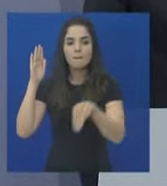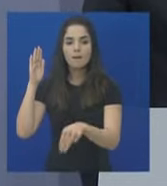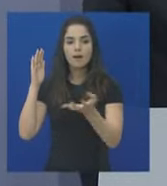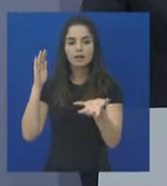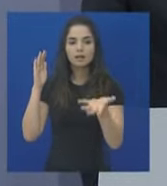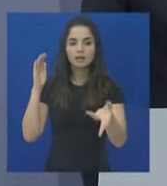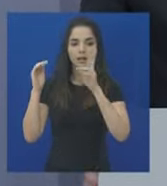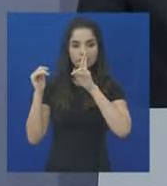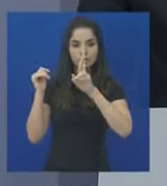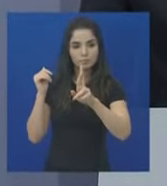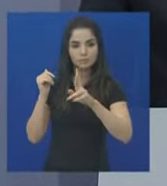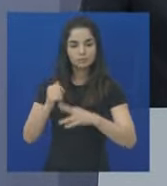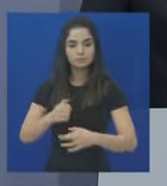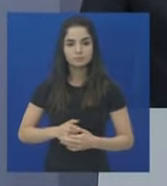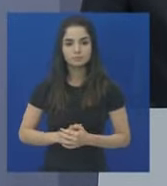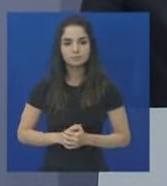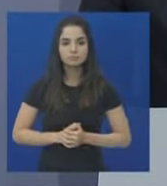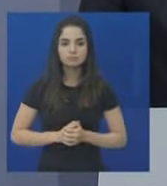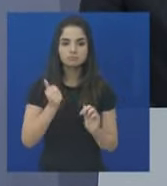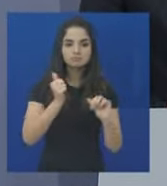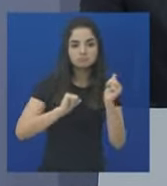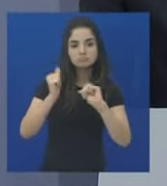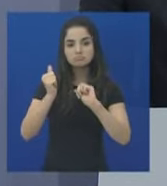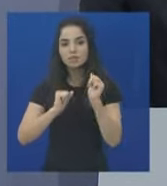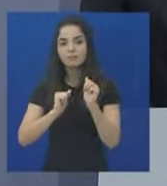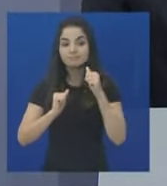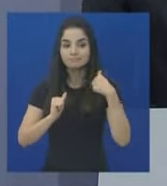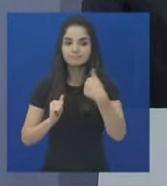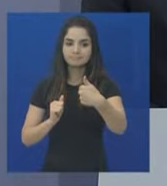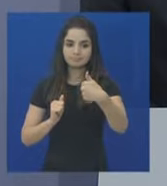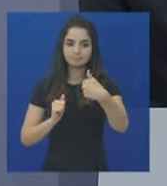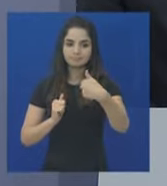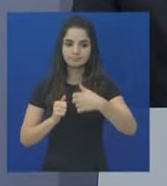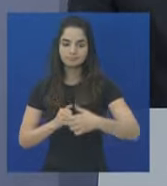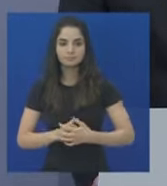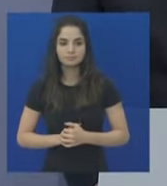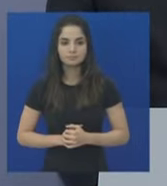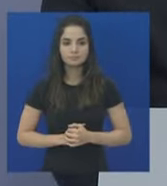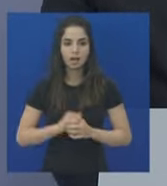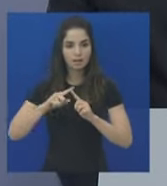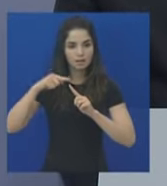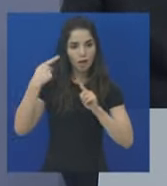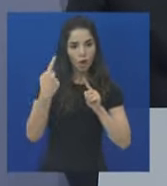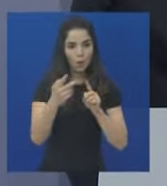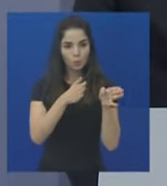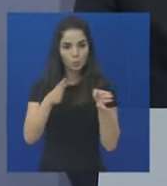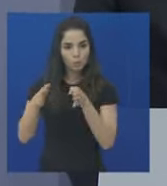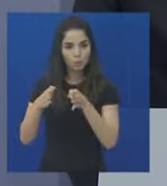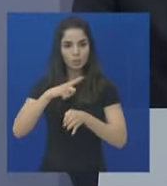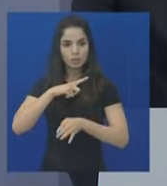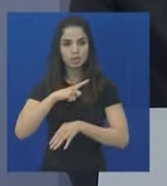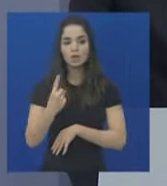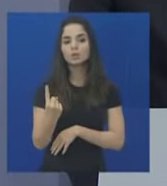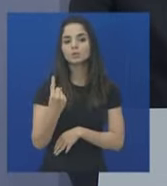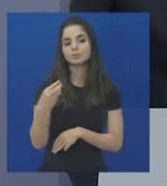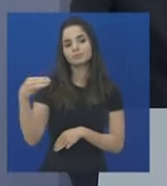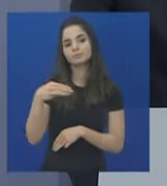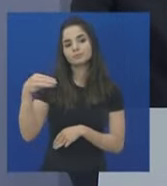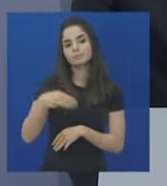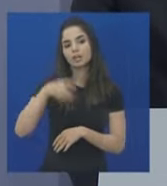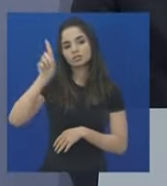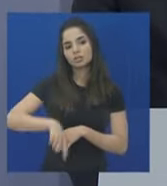de resposta nesse bloco. Nossa equipe analisou e aprovou o pedido. No próximo bloco, o candidato terá um minuto de direito de